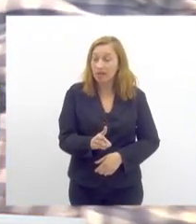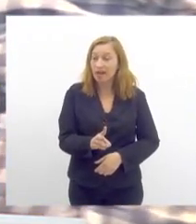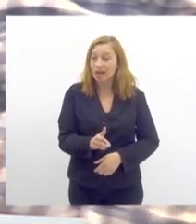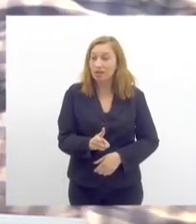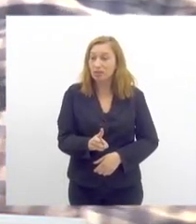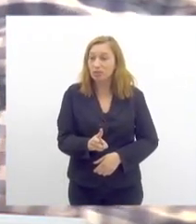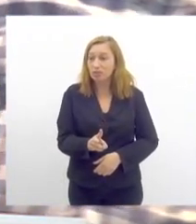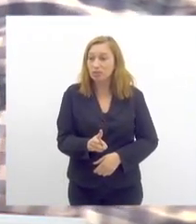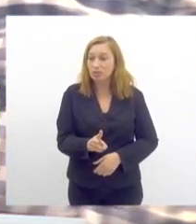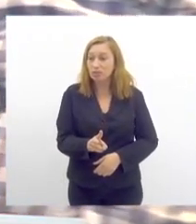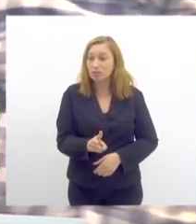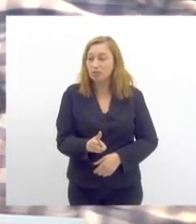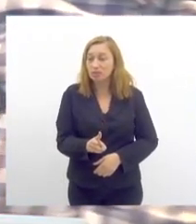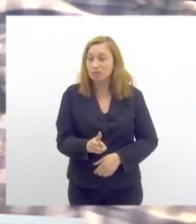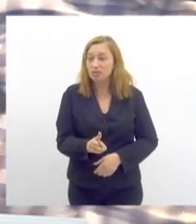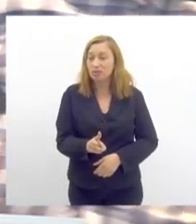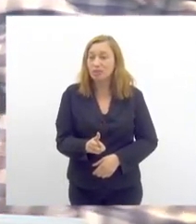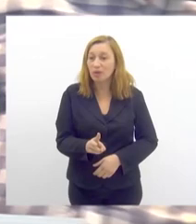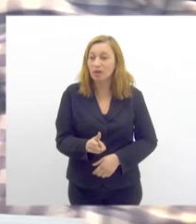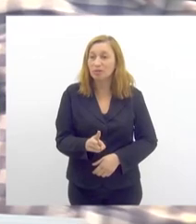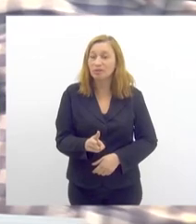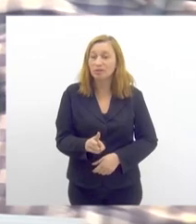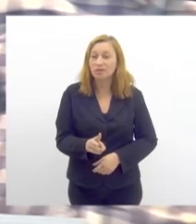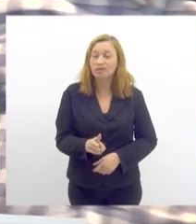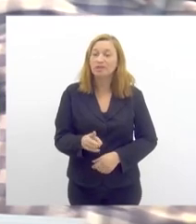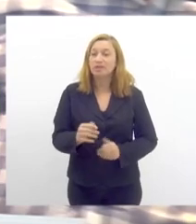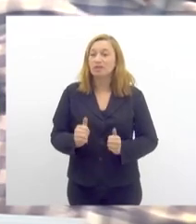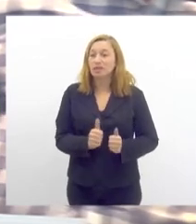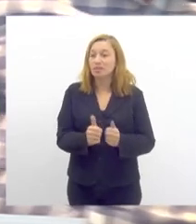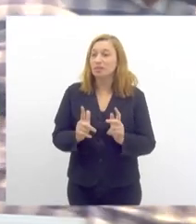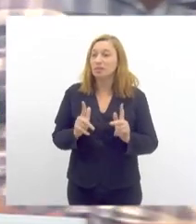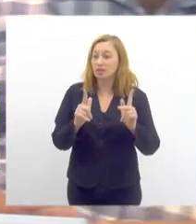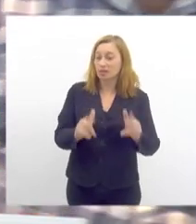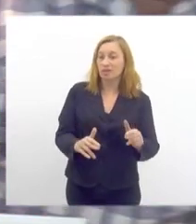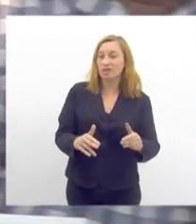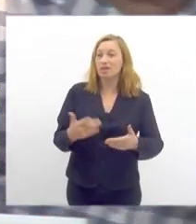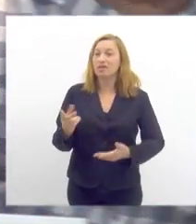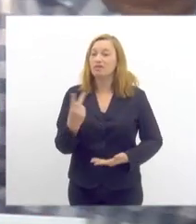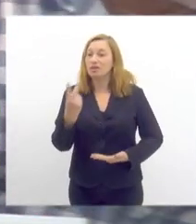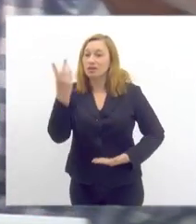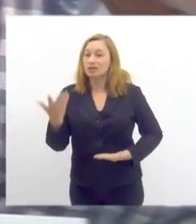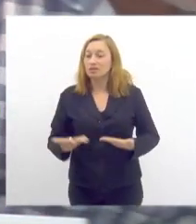foi seguindo o mesmo caminho, que era a valorização do servidor.